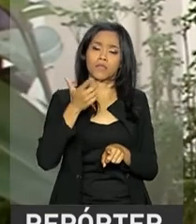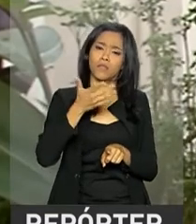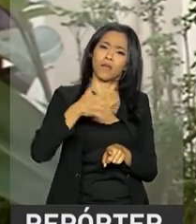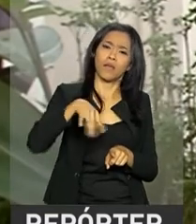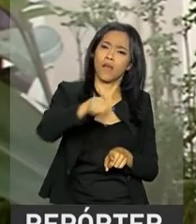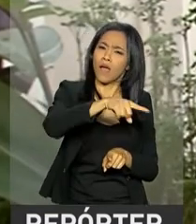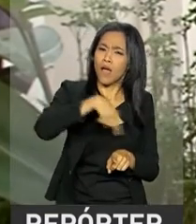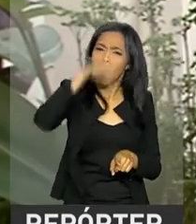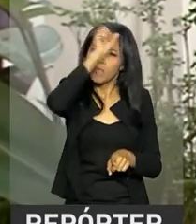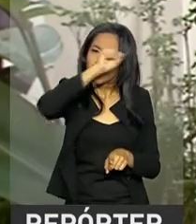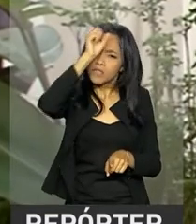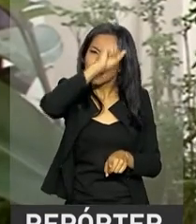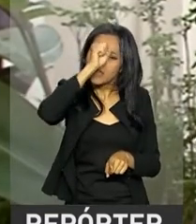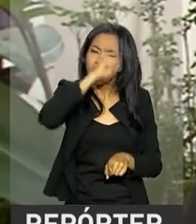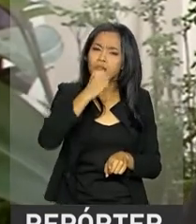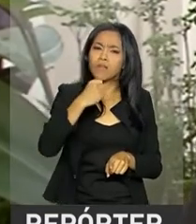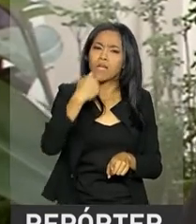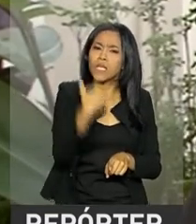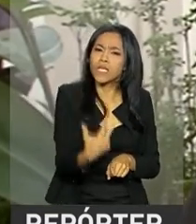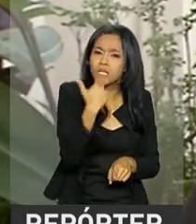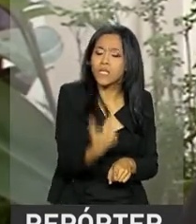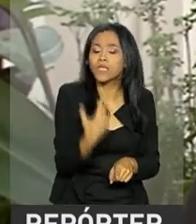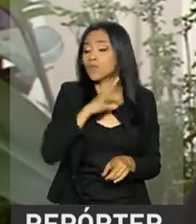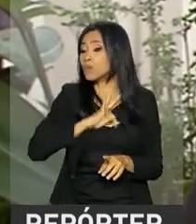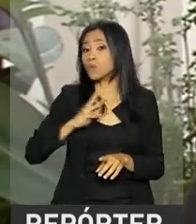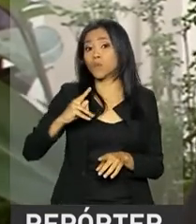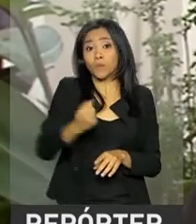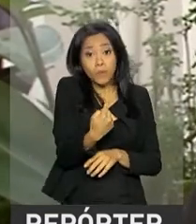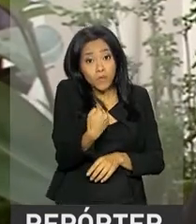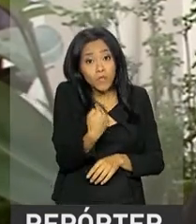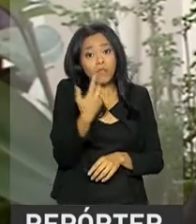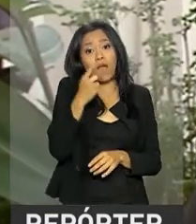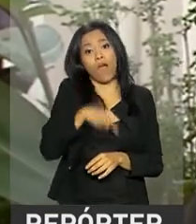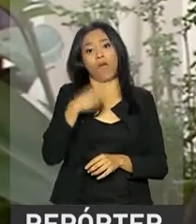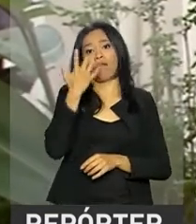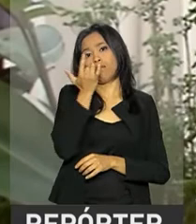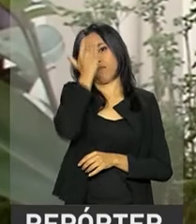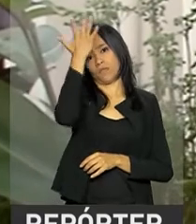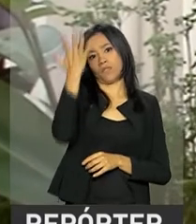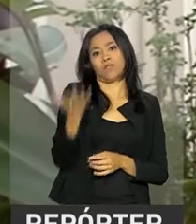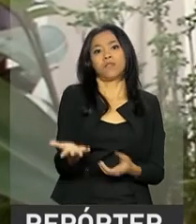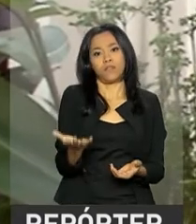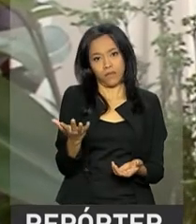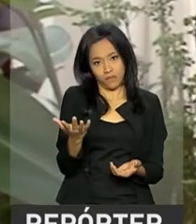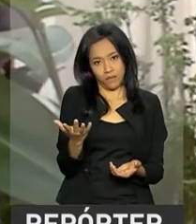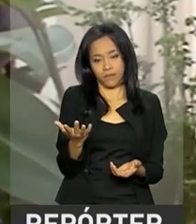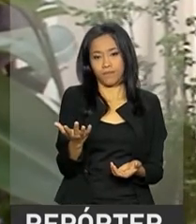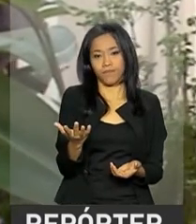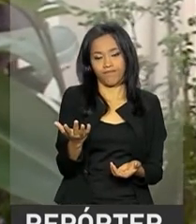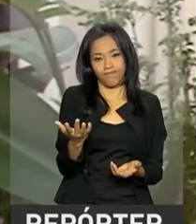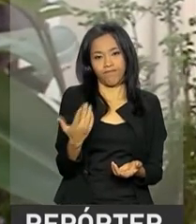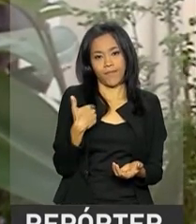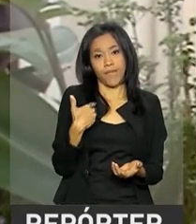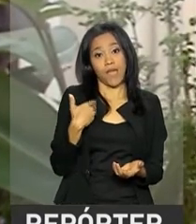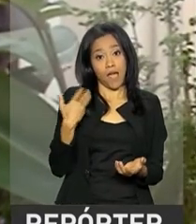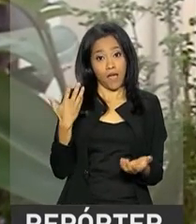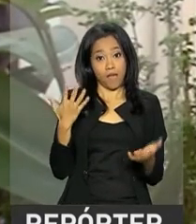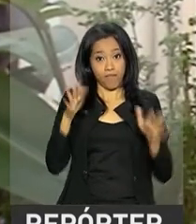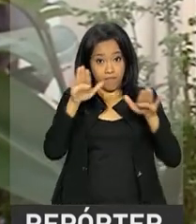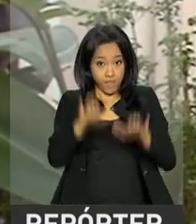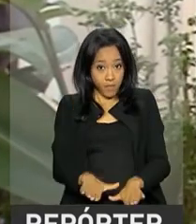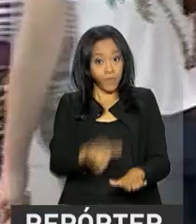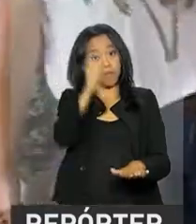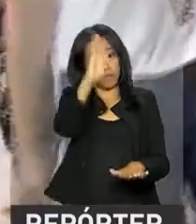cursos, aprendizagem do idioma. Tudo isso facilita a entrada e a inserção